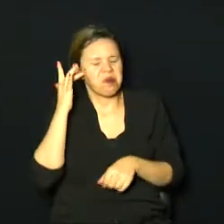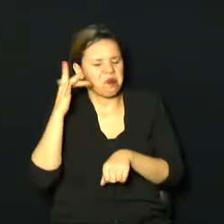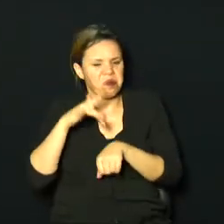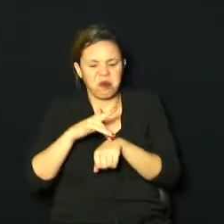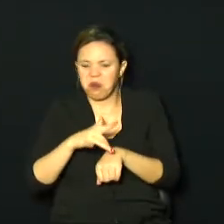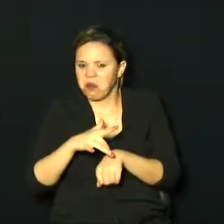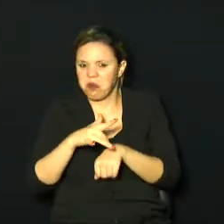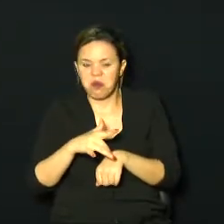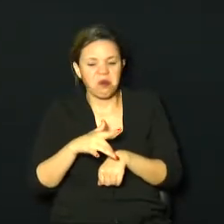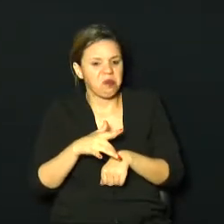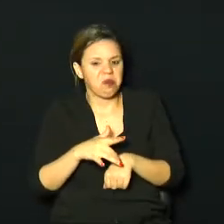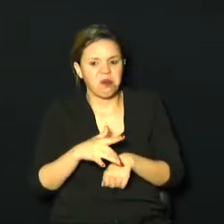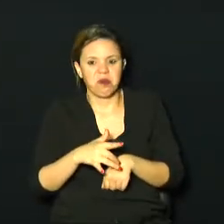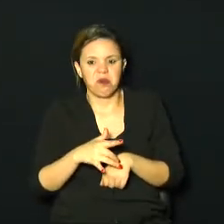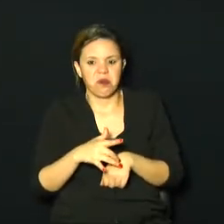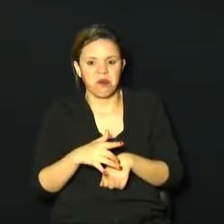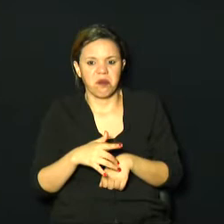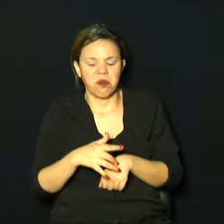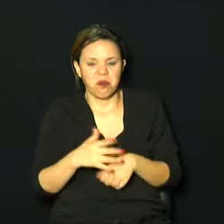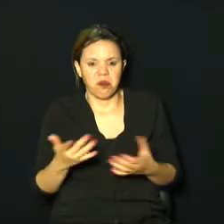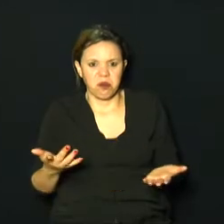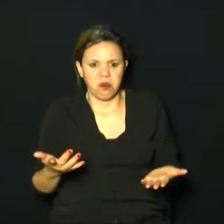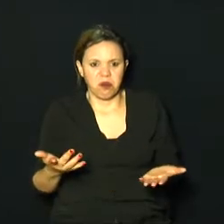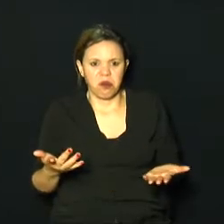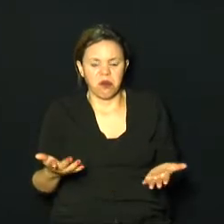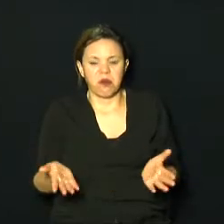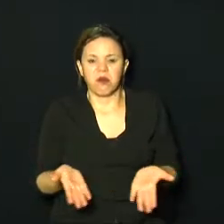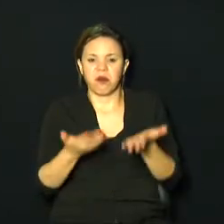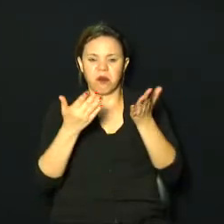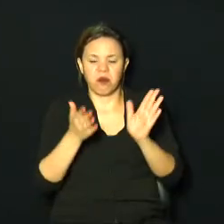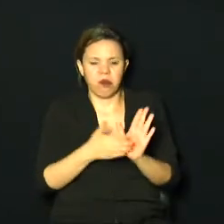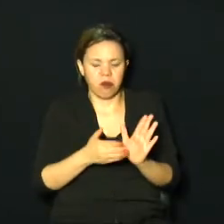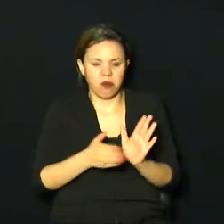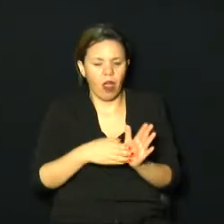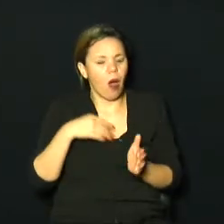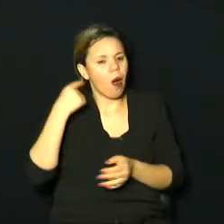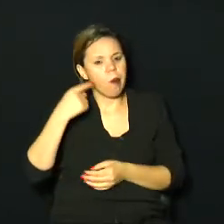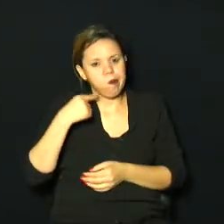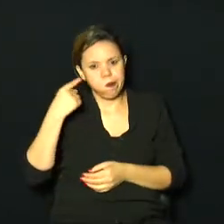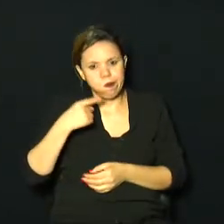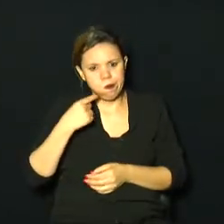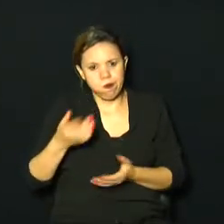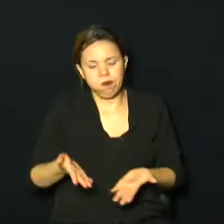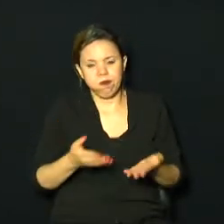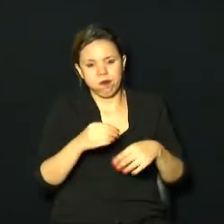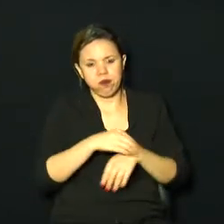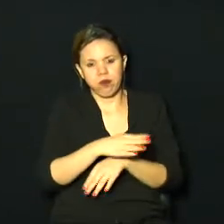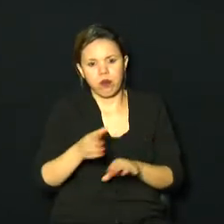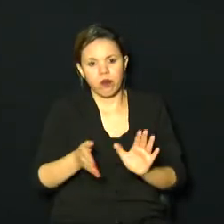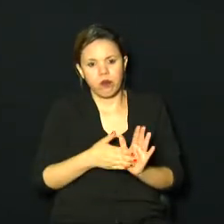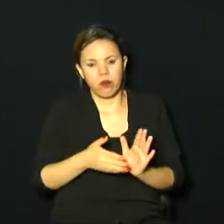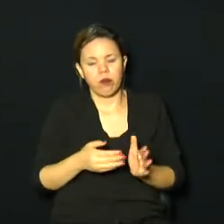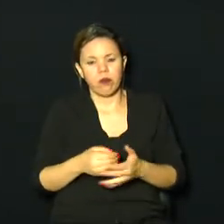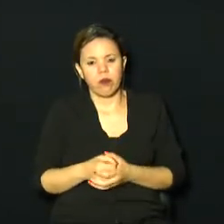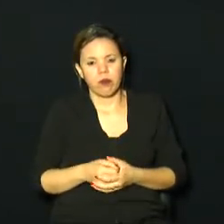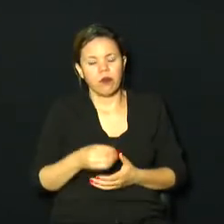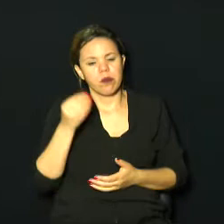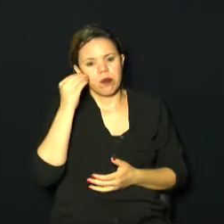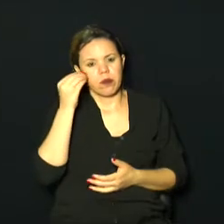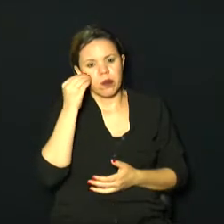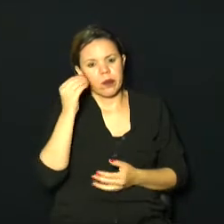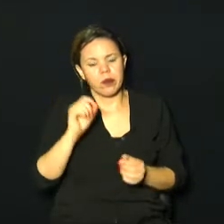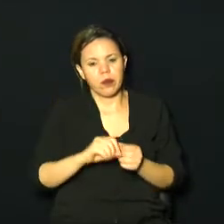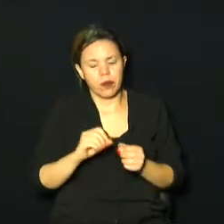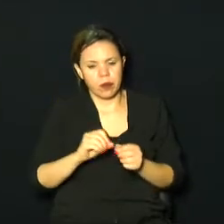absurdo, porque a gente tem levado propostas, os advogados têm levado proposta, tentamos fazer, né,